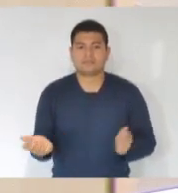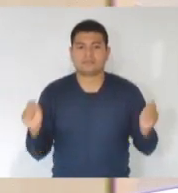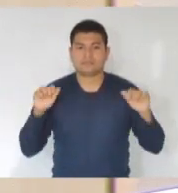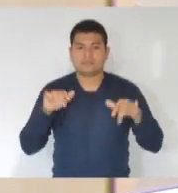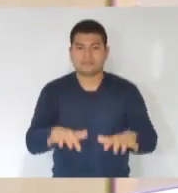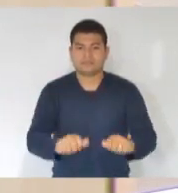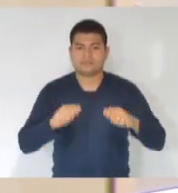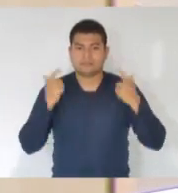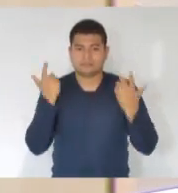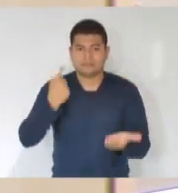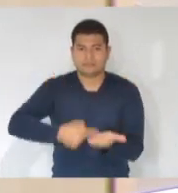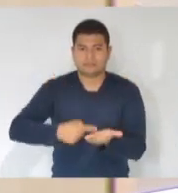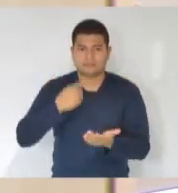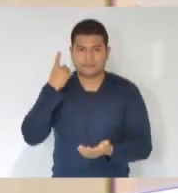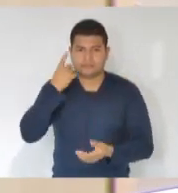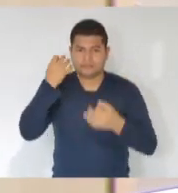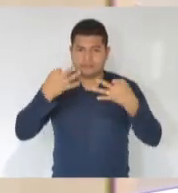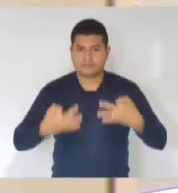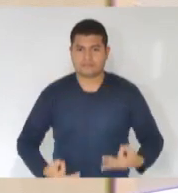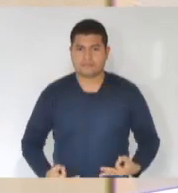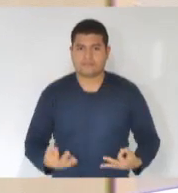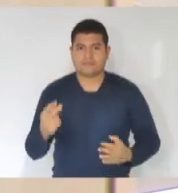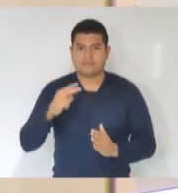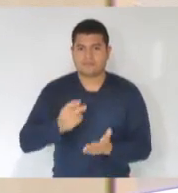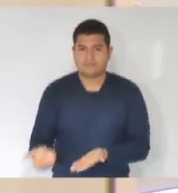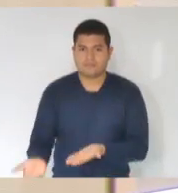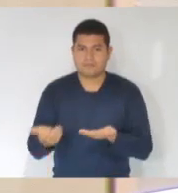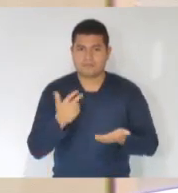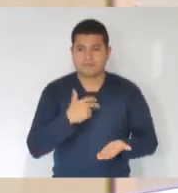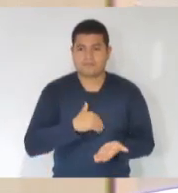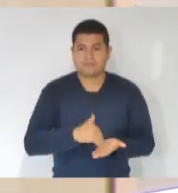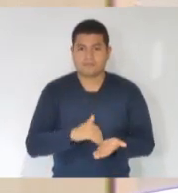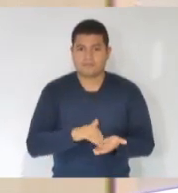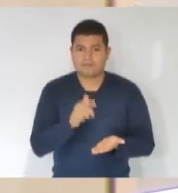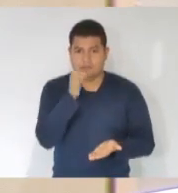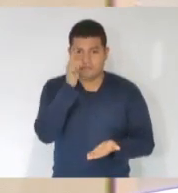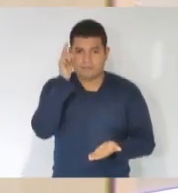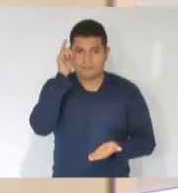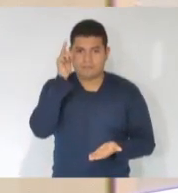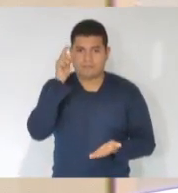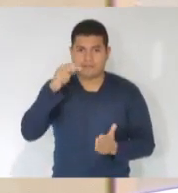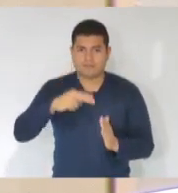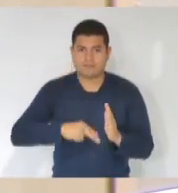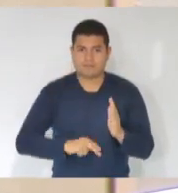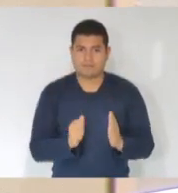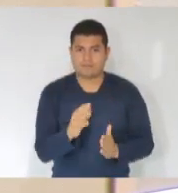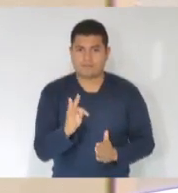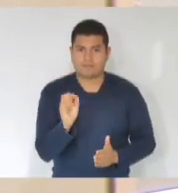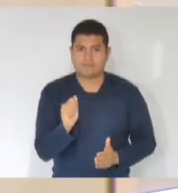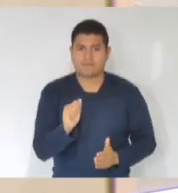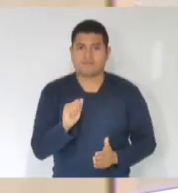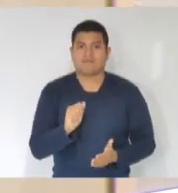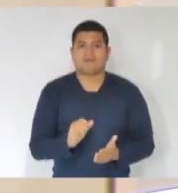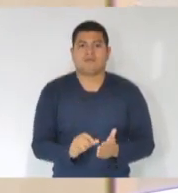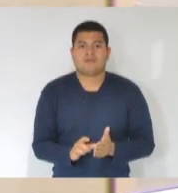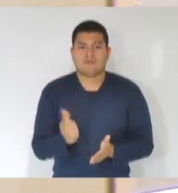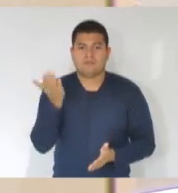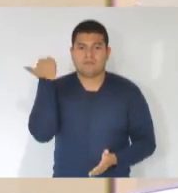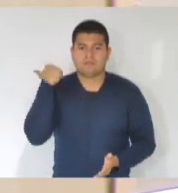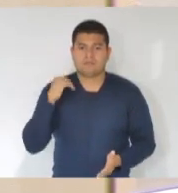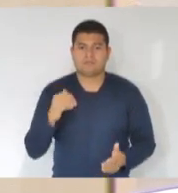quórum regimental, o senhor presidente declarou abertos os trabalhos e convidou o senhor deputado Laia Schuster, primeiro secretário, para proceder à leitura da ata da sessão anterior, que,